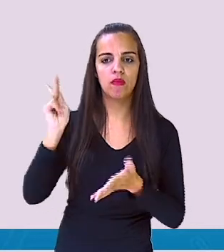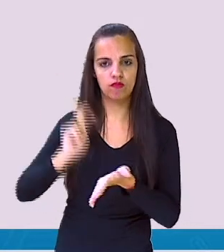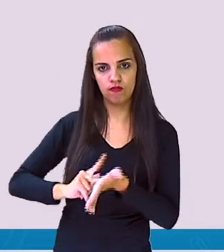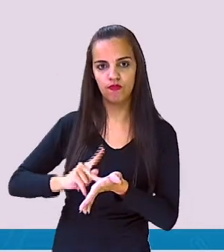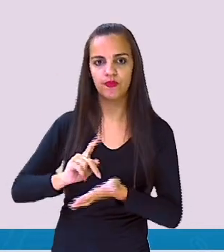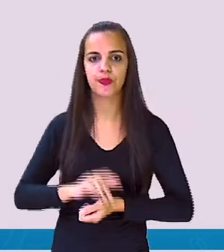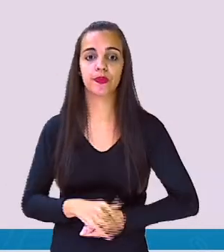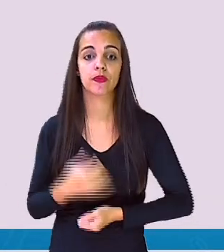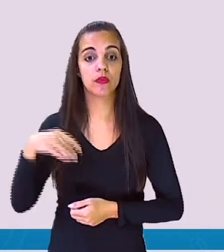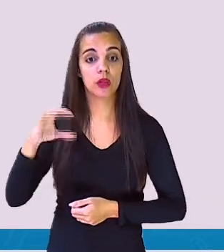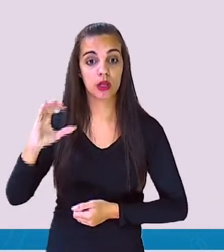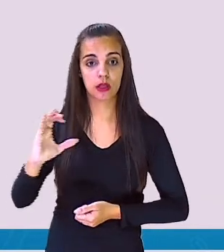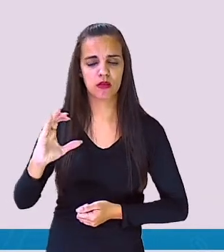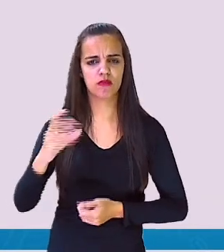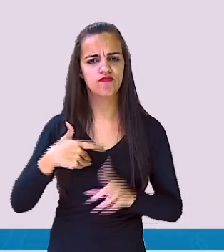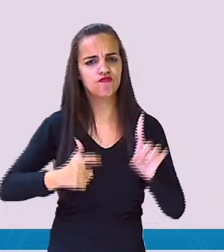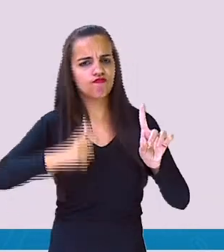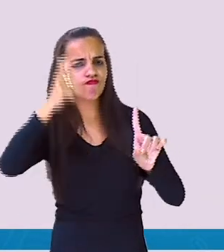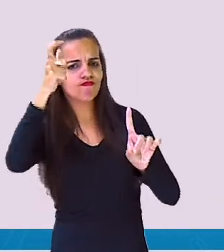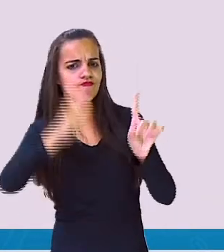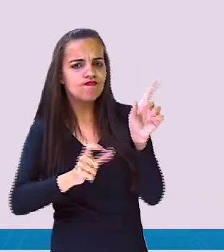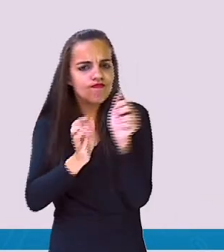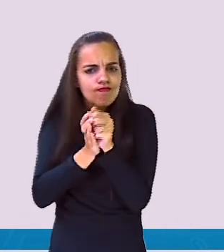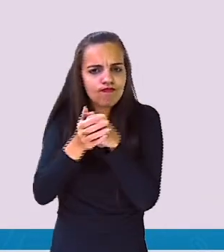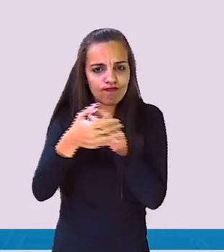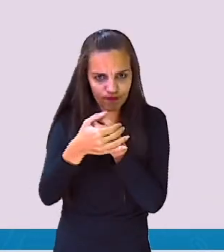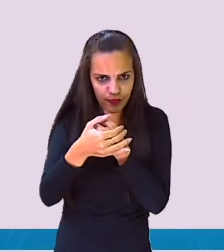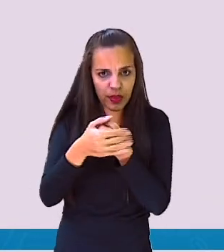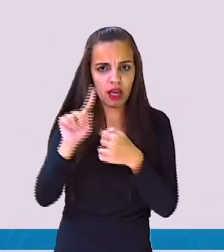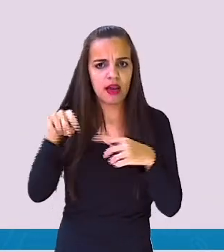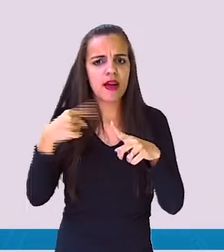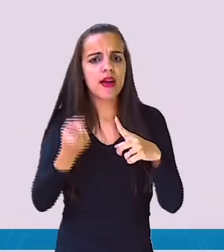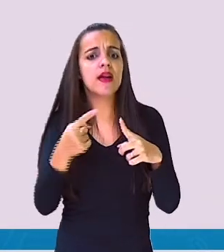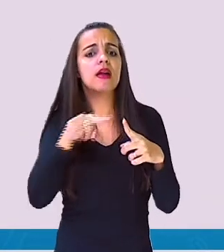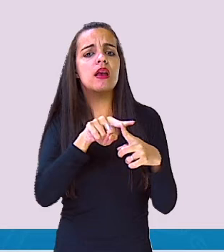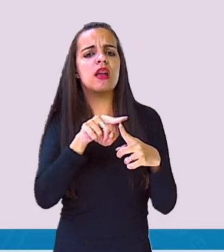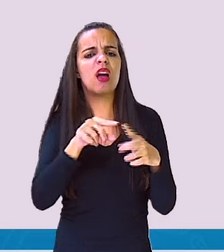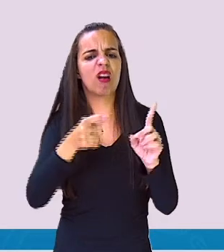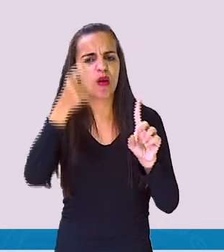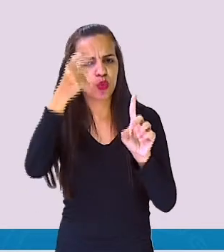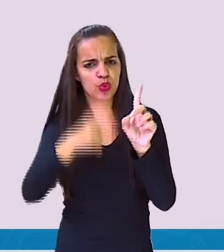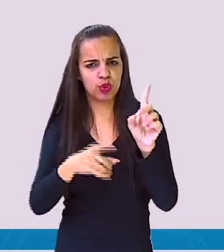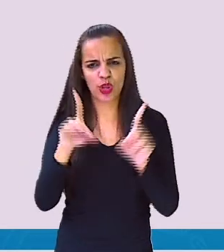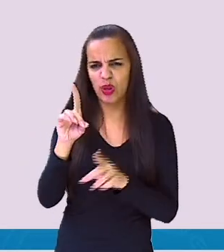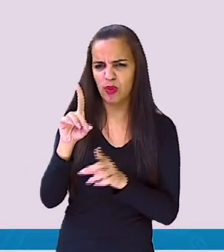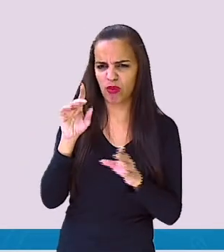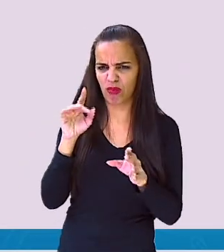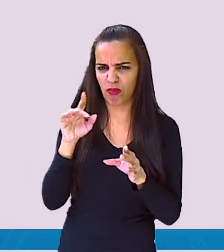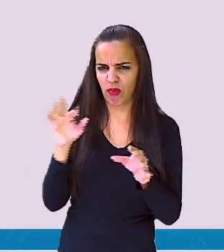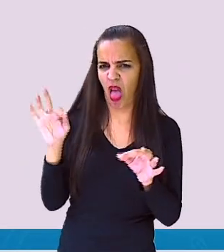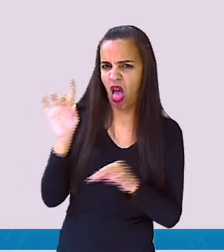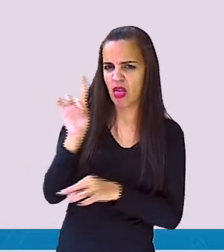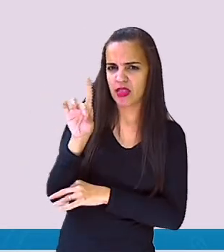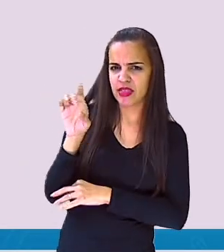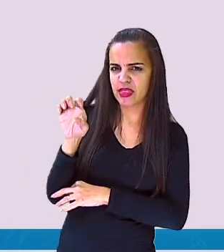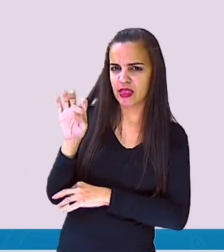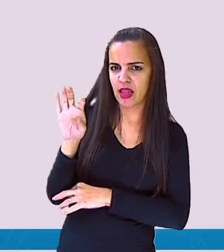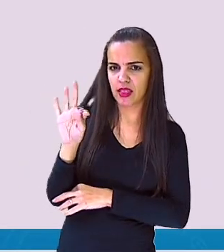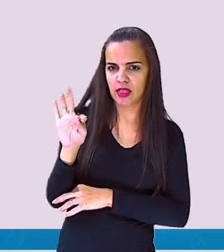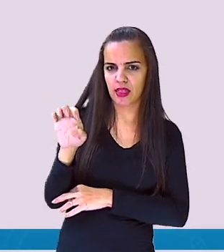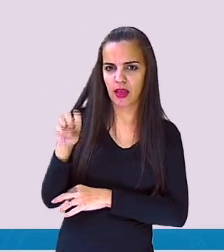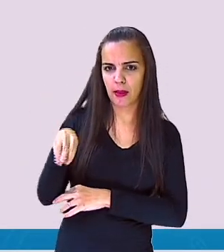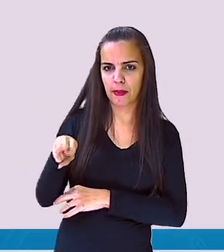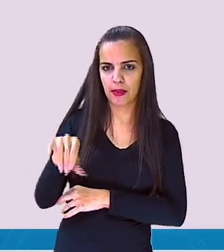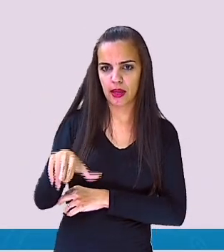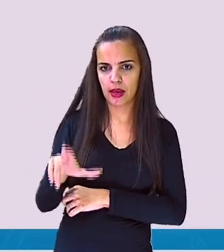Letra C. O sujeito oculto, ele é sujeito determinado. O que eu falei lá no início da nossa aula?